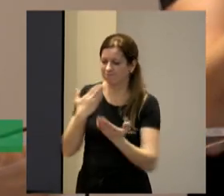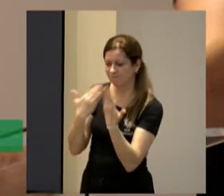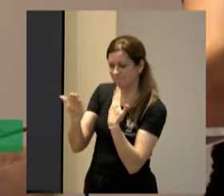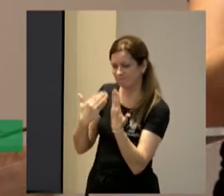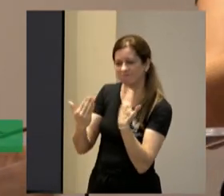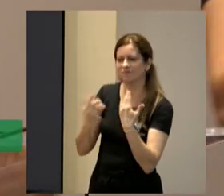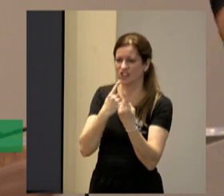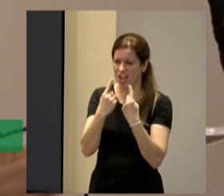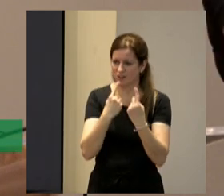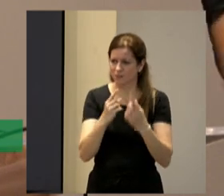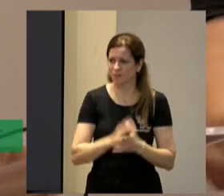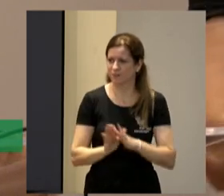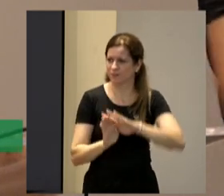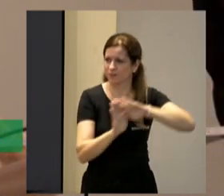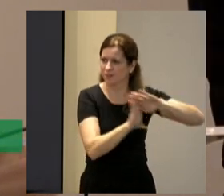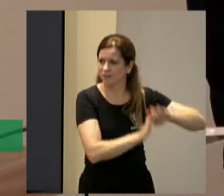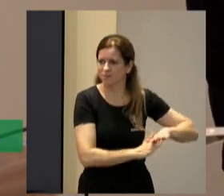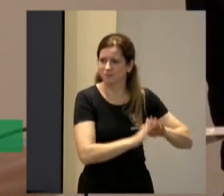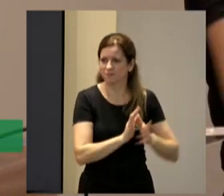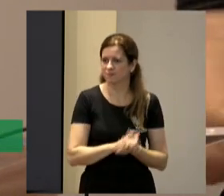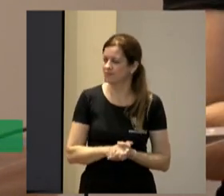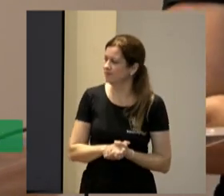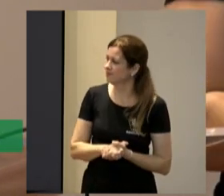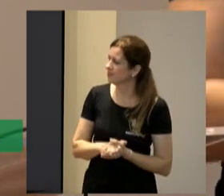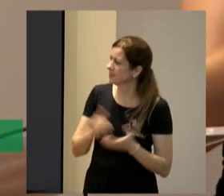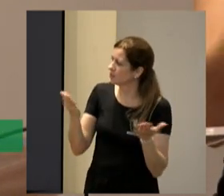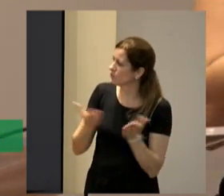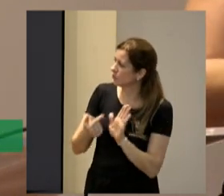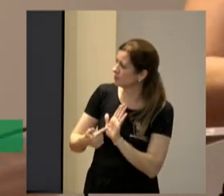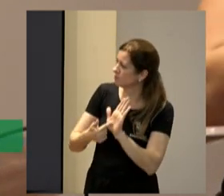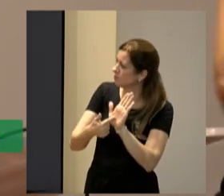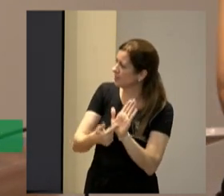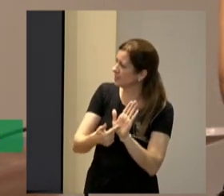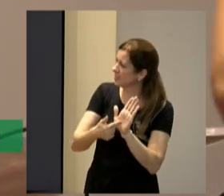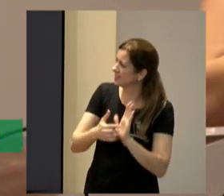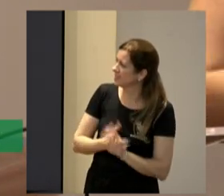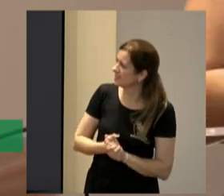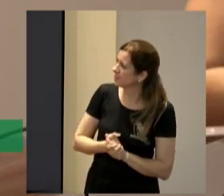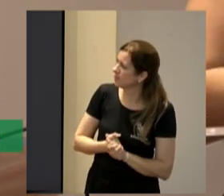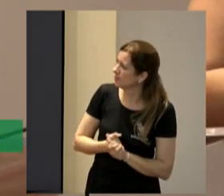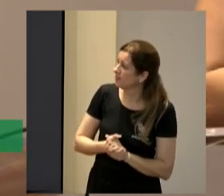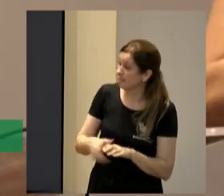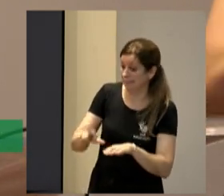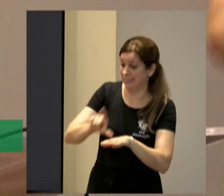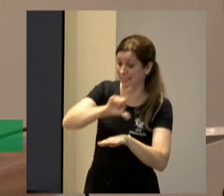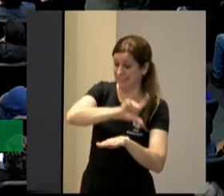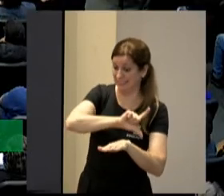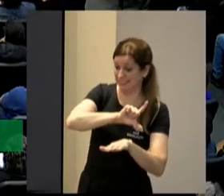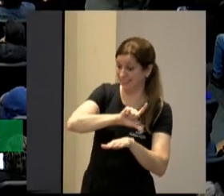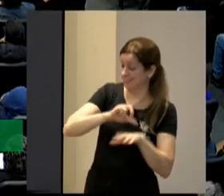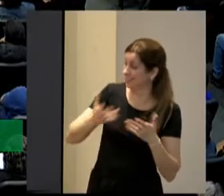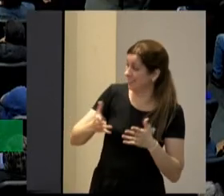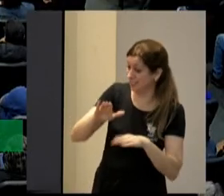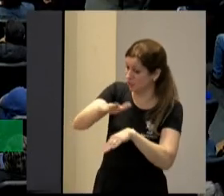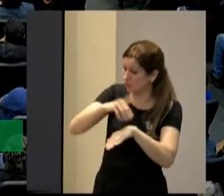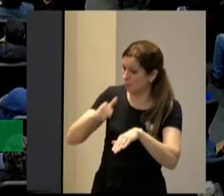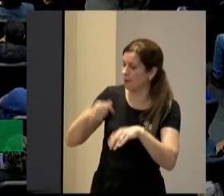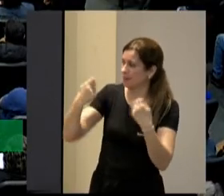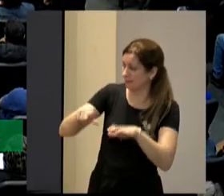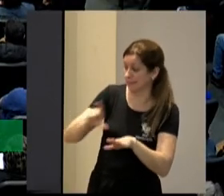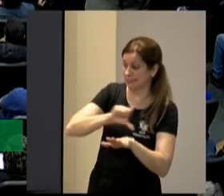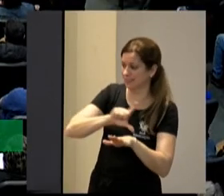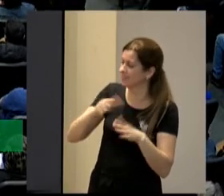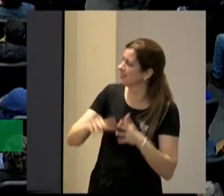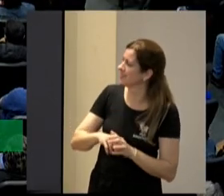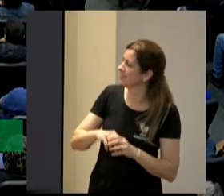Então, agora, fazer aí a apresentação que era para ter feito antes de chamá-las à mesa, ao